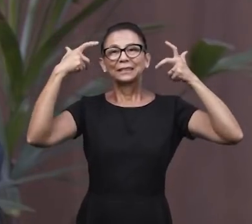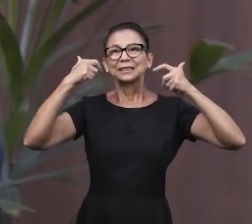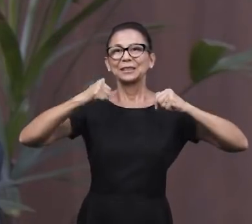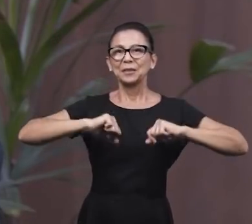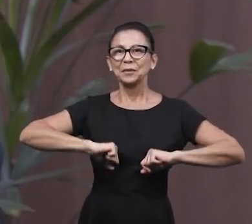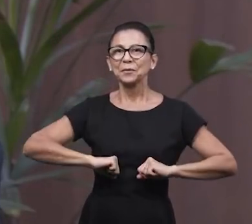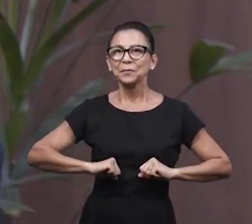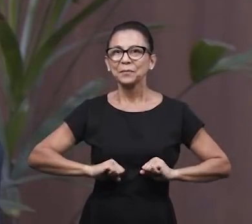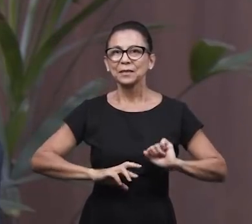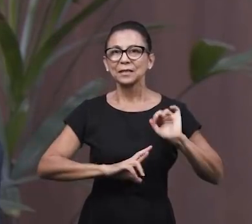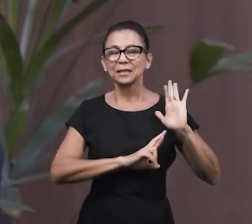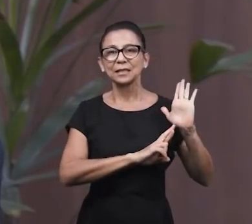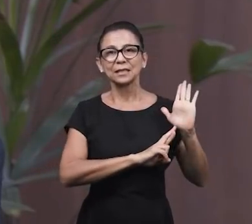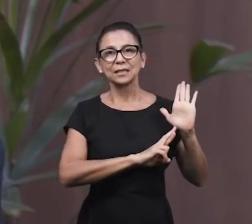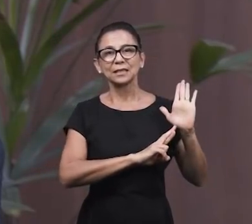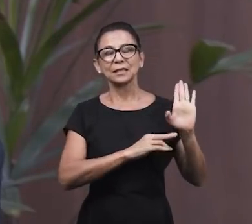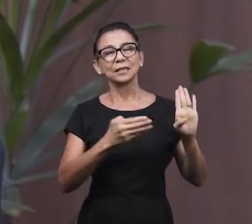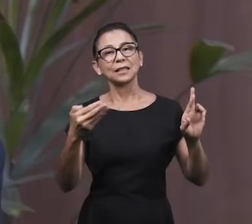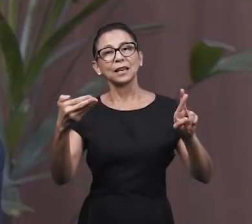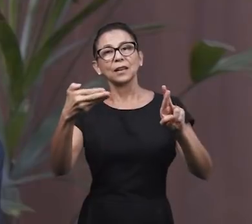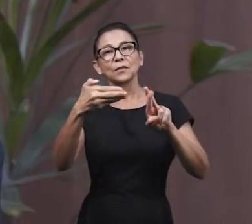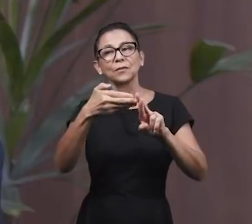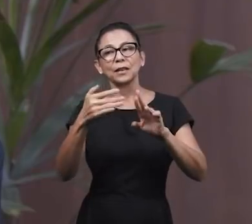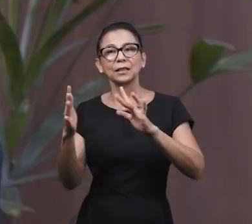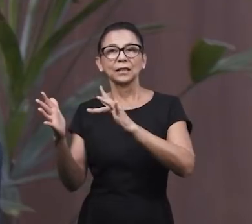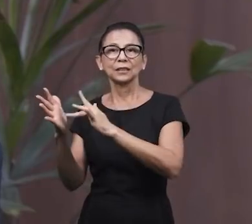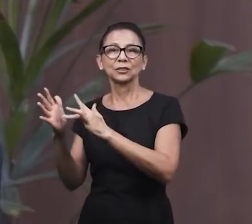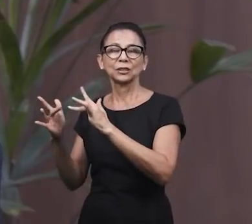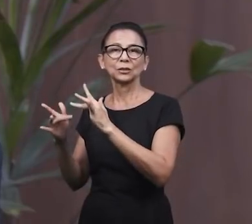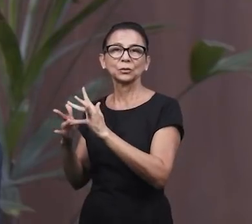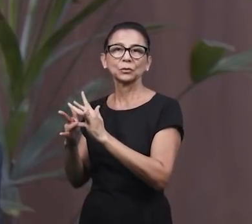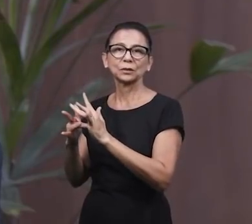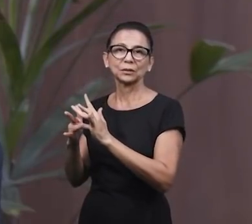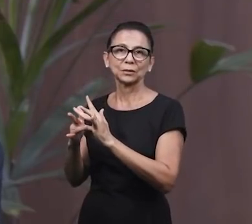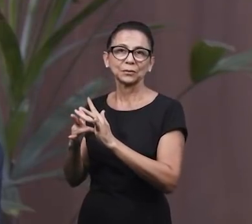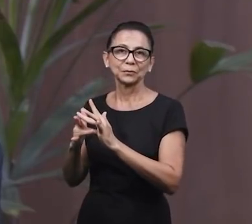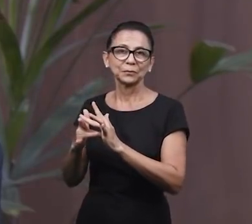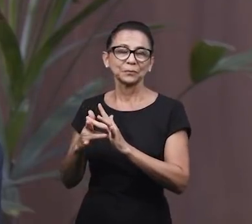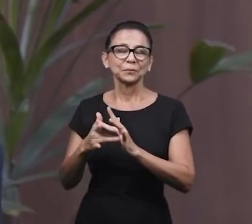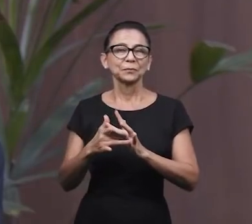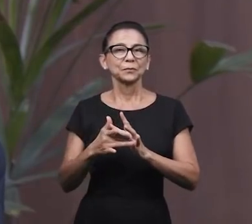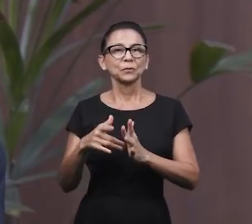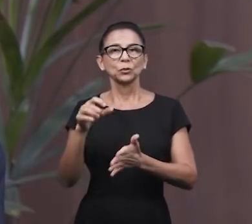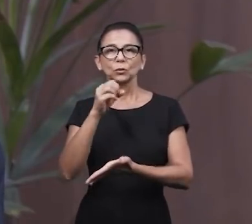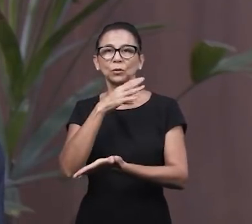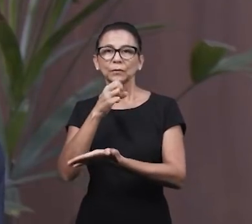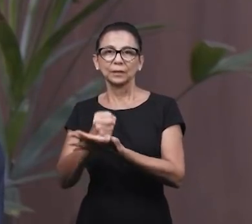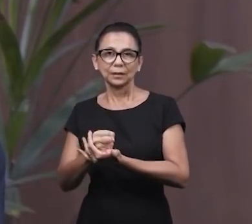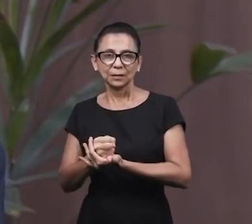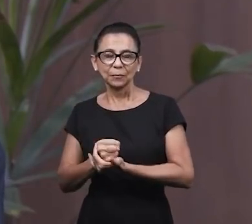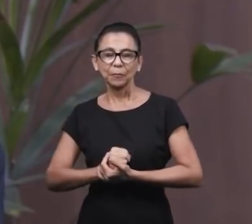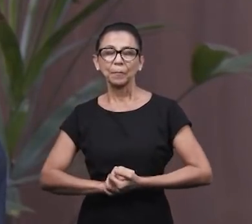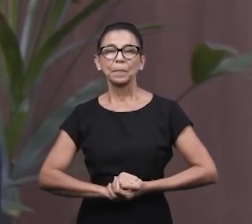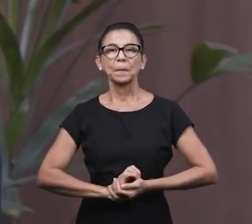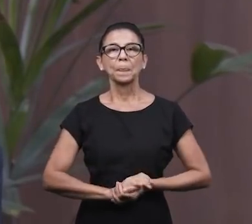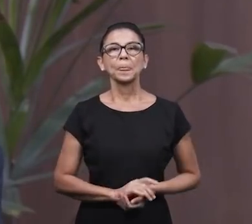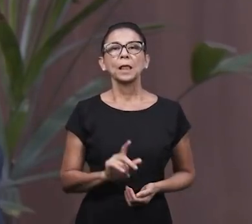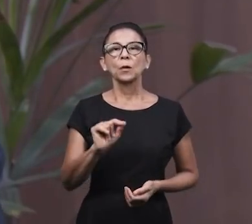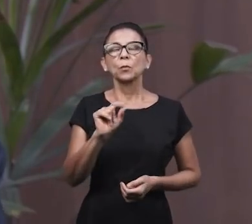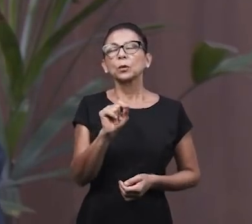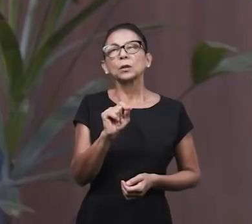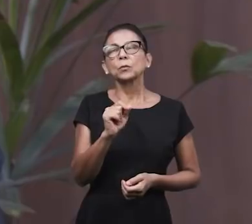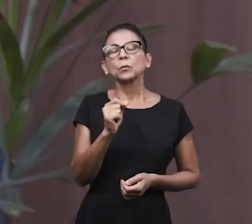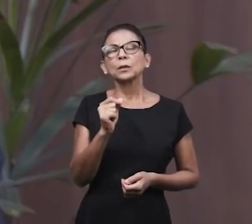o que aconteceu com o Senhor Jesus. Porque que coisa há mais forte do que a mais doce do que